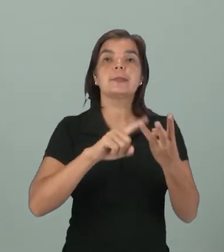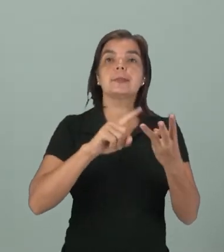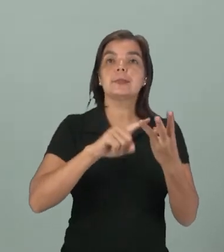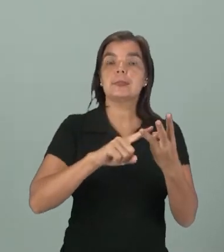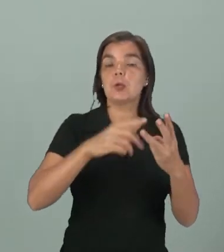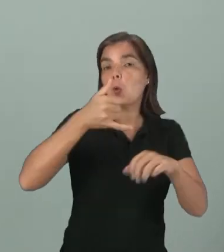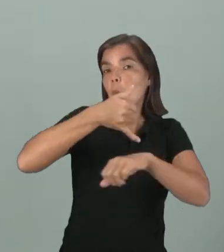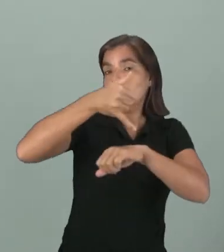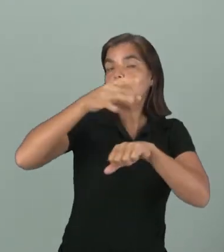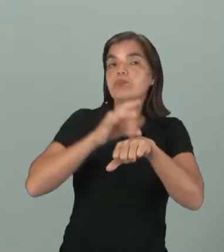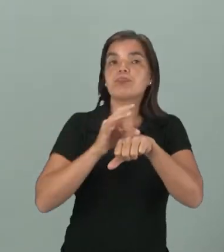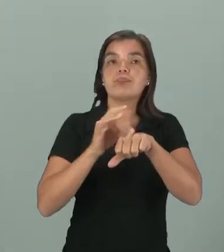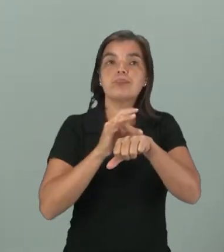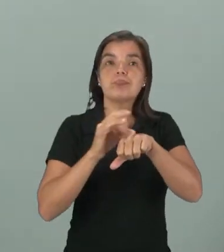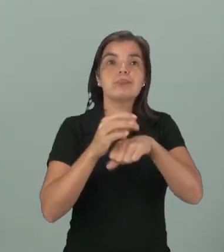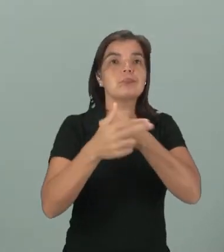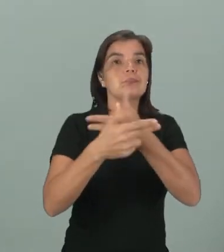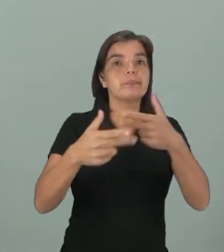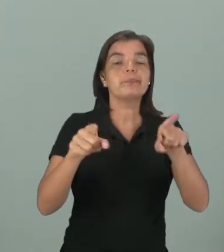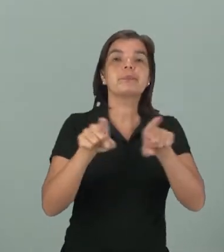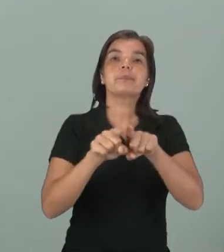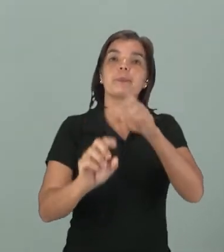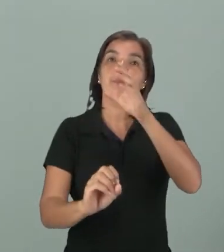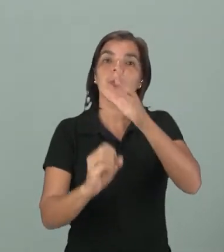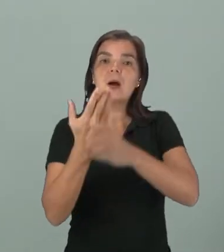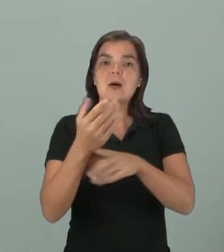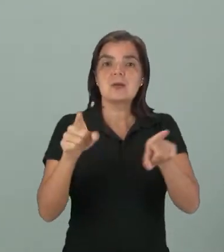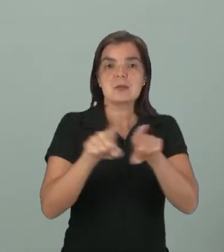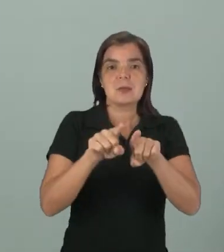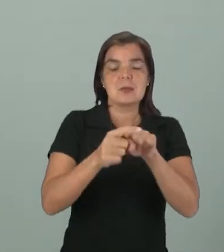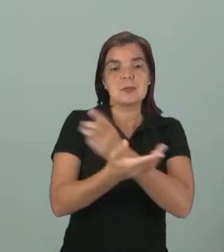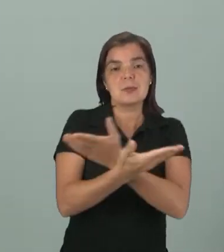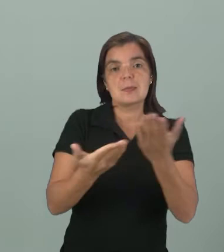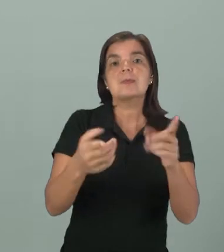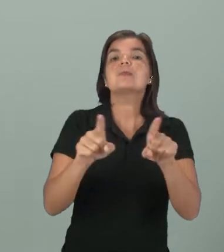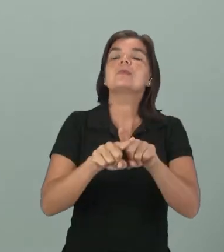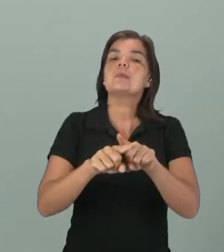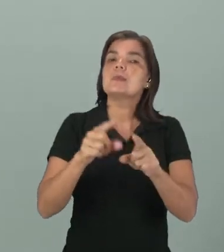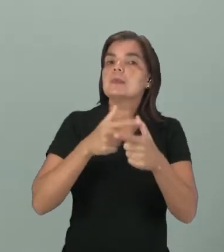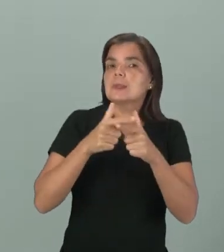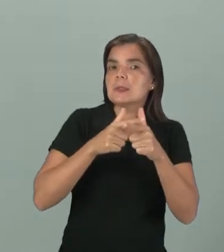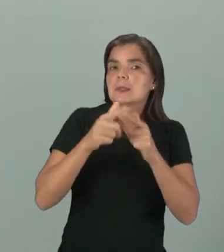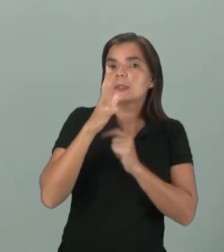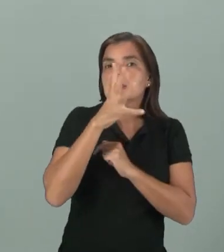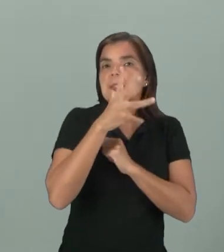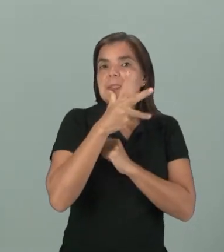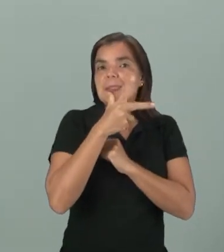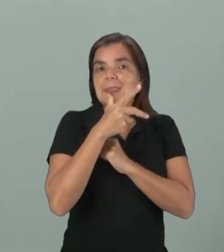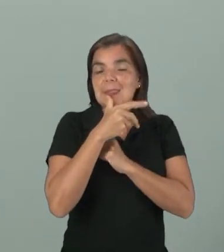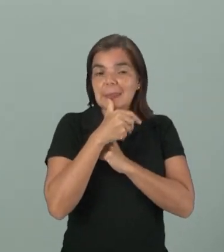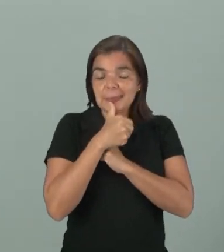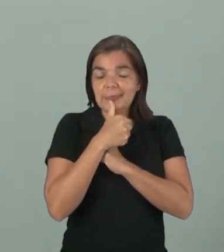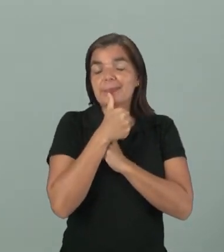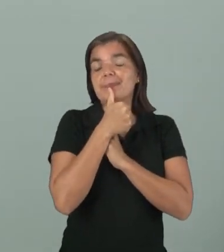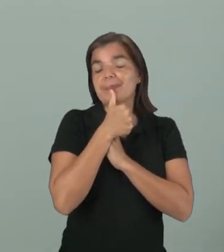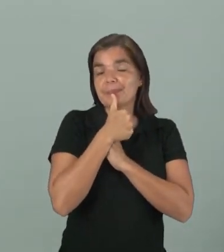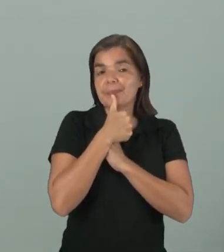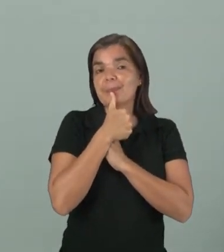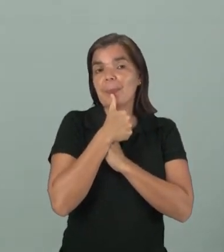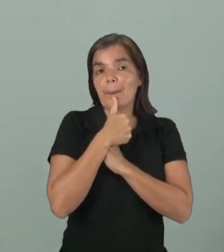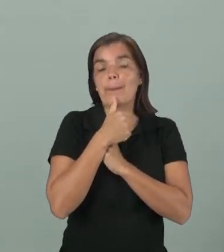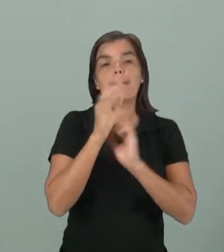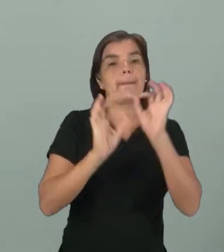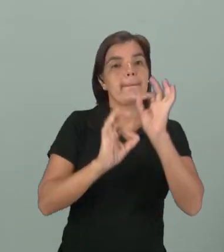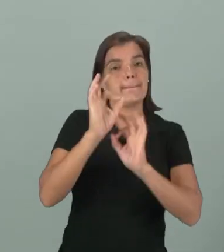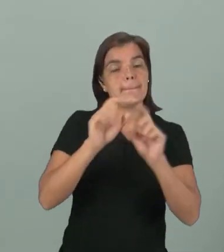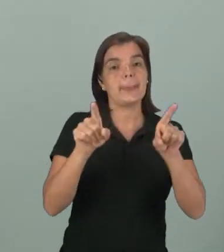juntamente com seus subprodutos. E aí acontece que, como eu já falei para vocês, o grande problema é que demora muito tempo para ser